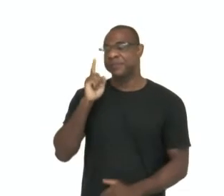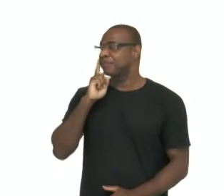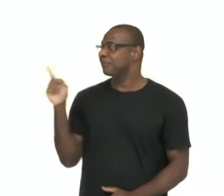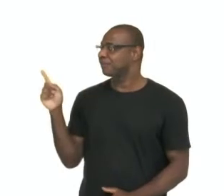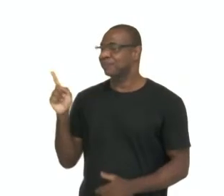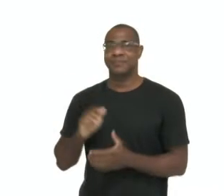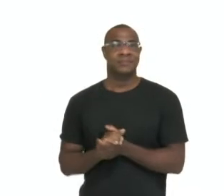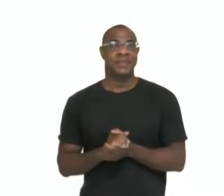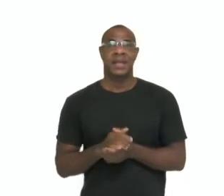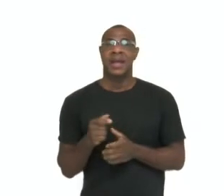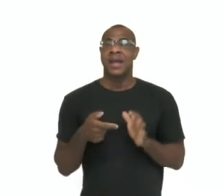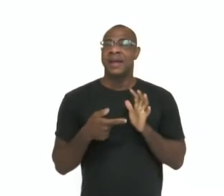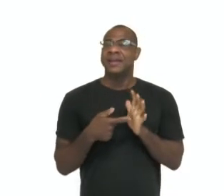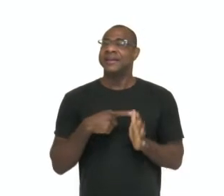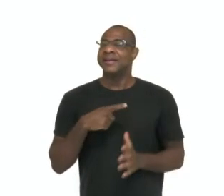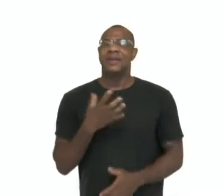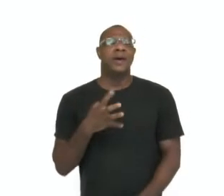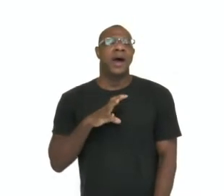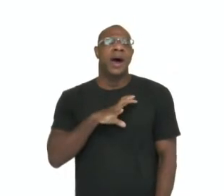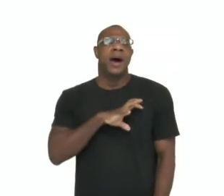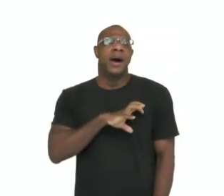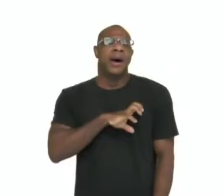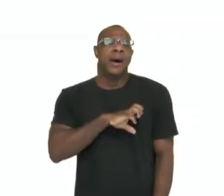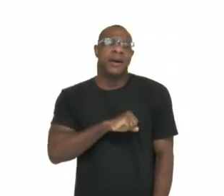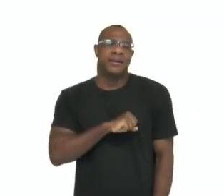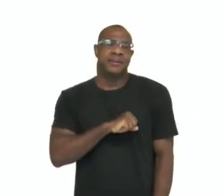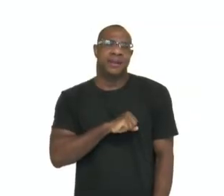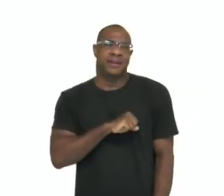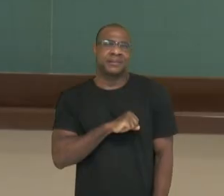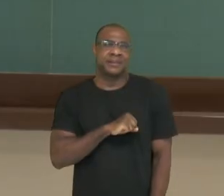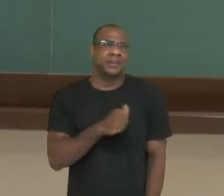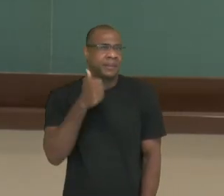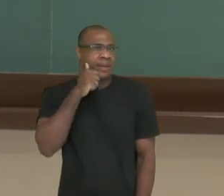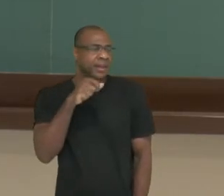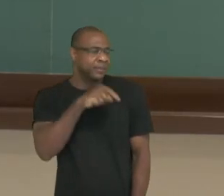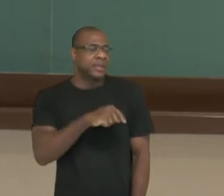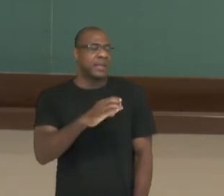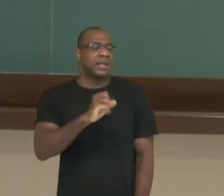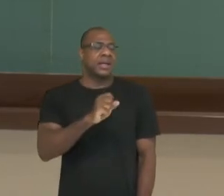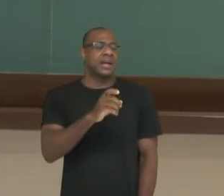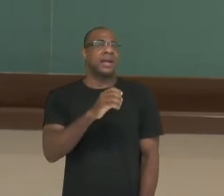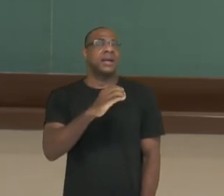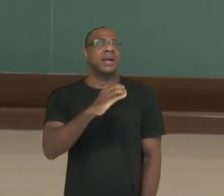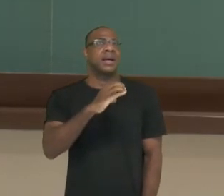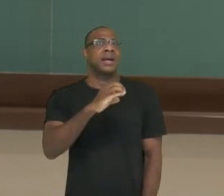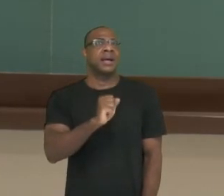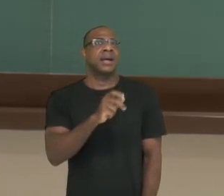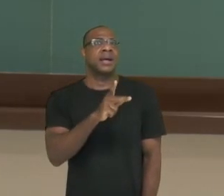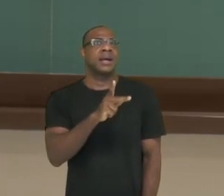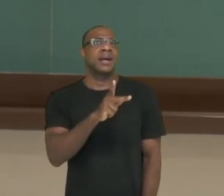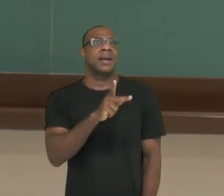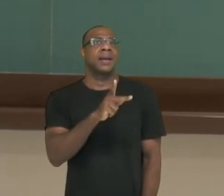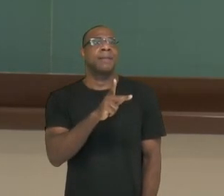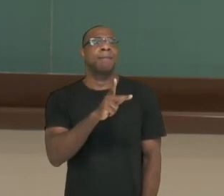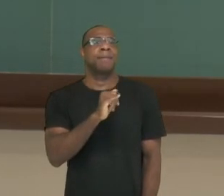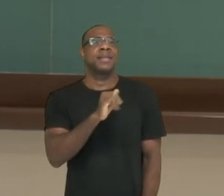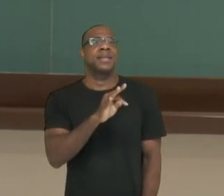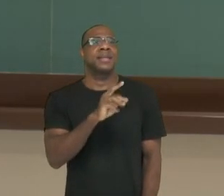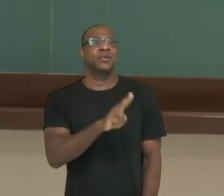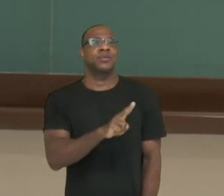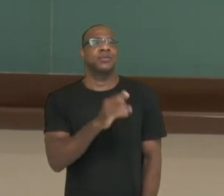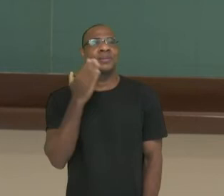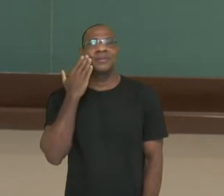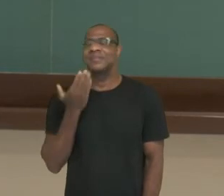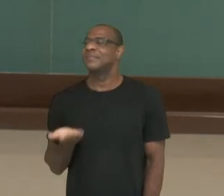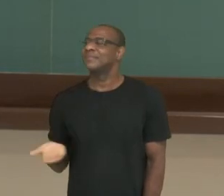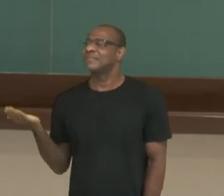mostra apaixonado pelos braços da Capitu. Olha só, os braços mereciam um período, eram belos na